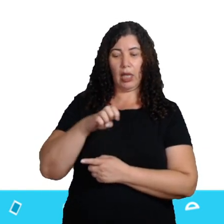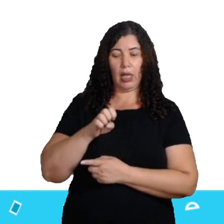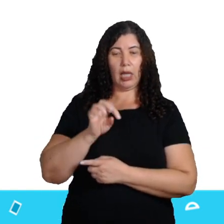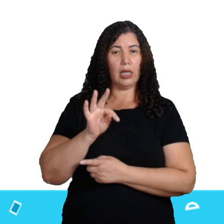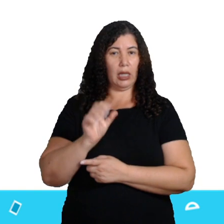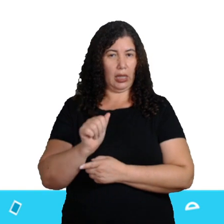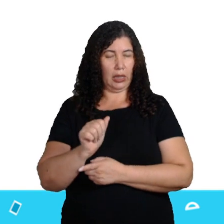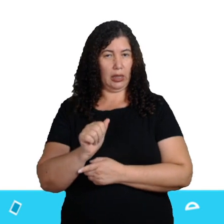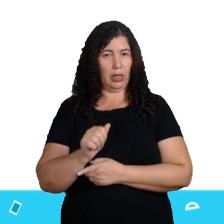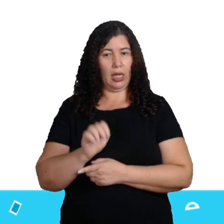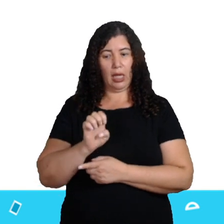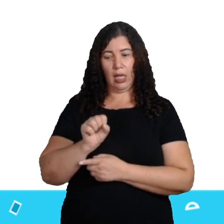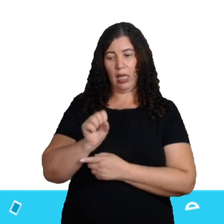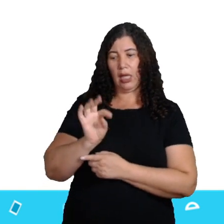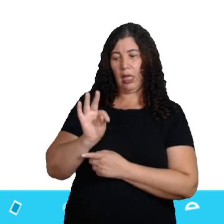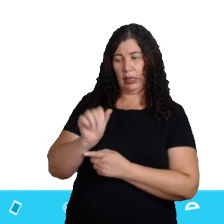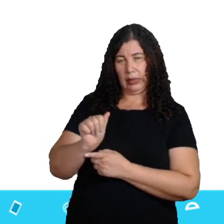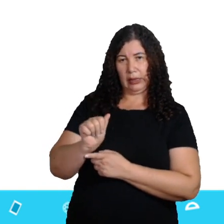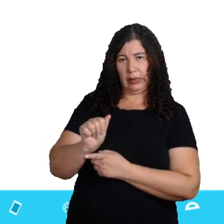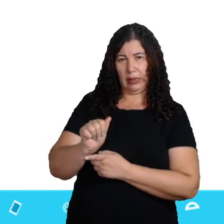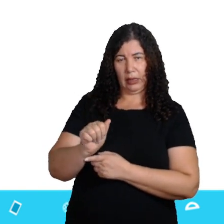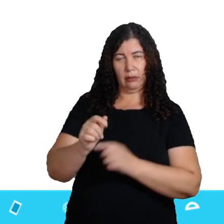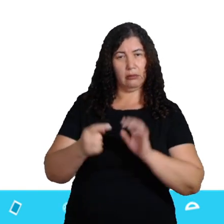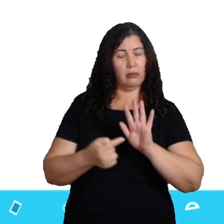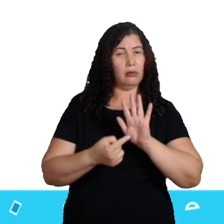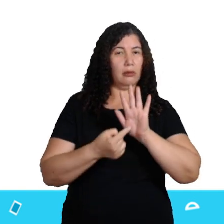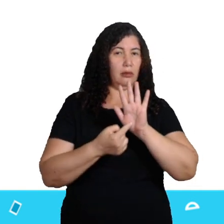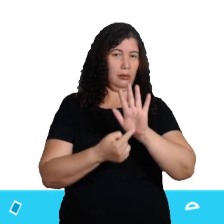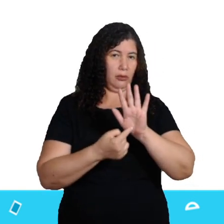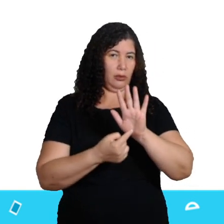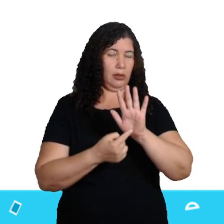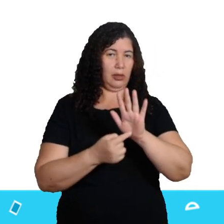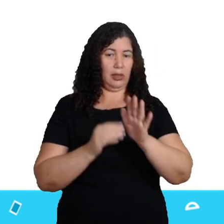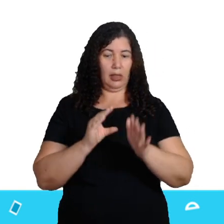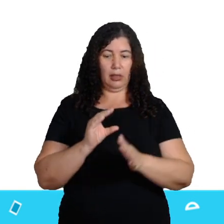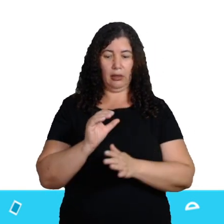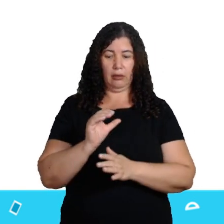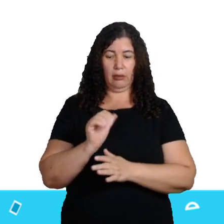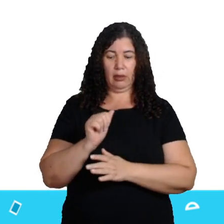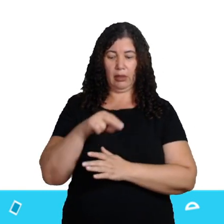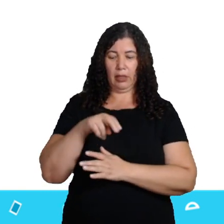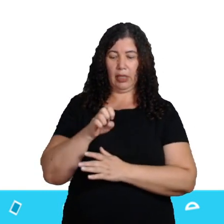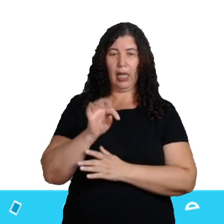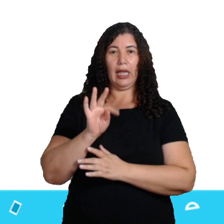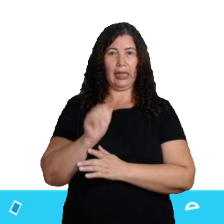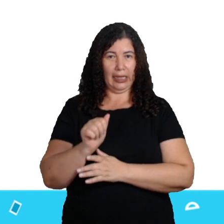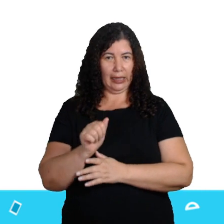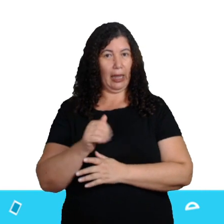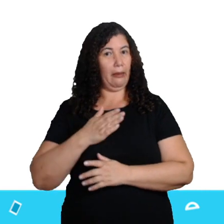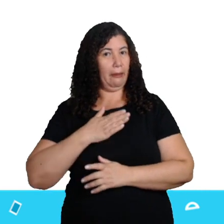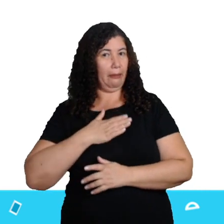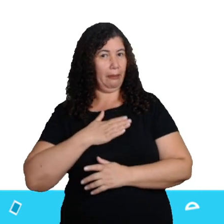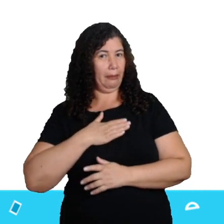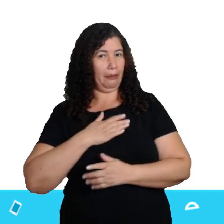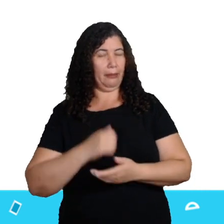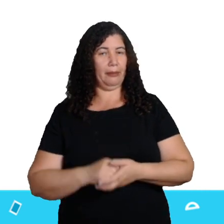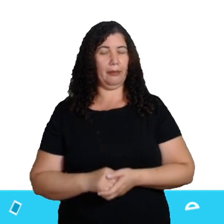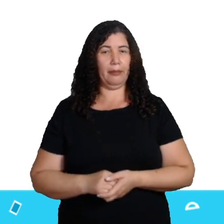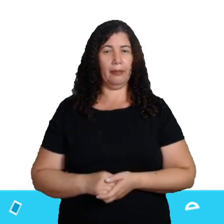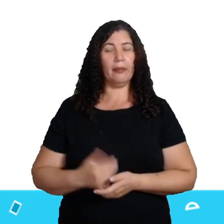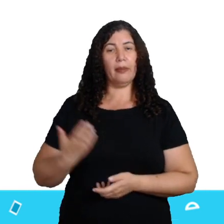a palavra esta demonstrando esta caneta. Tudo bem? Na